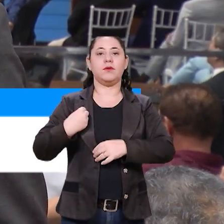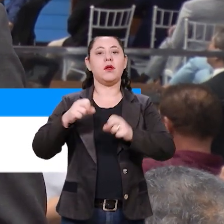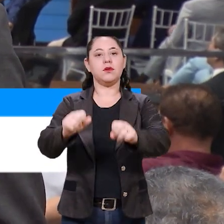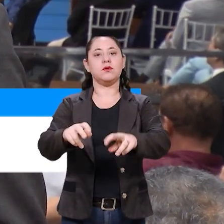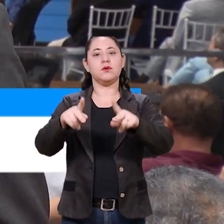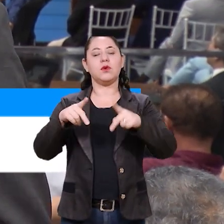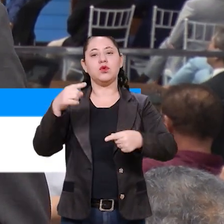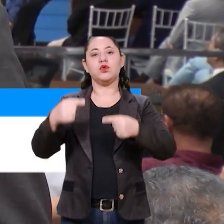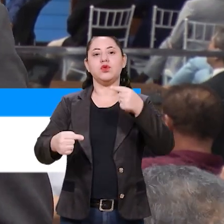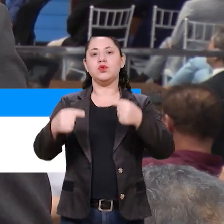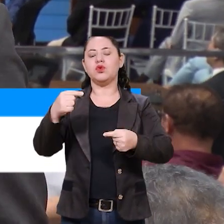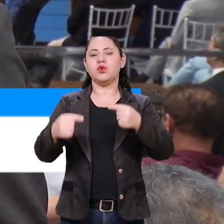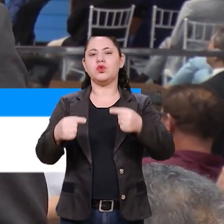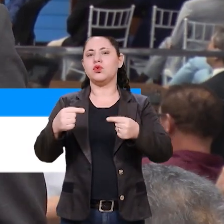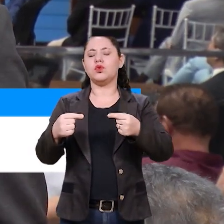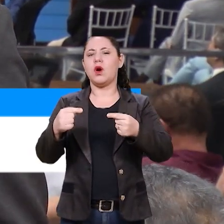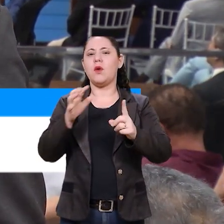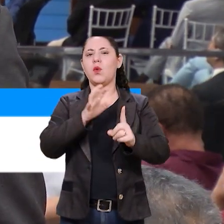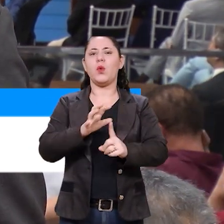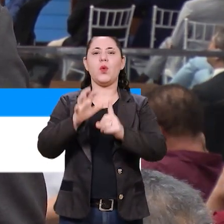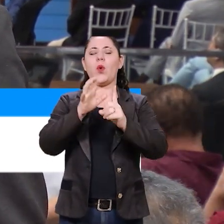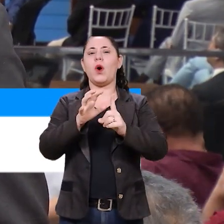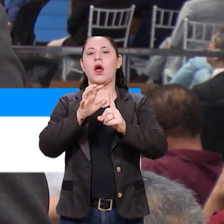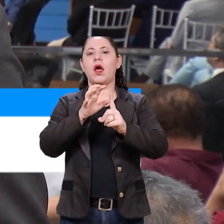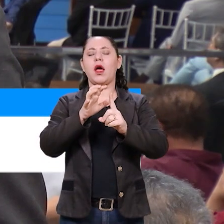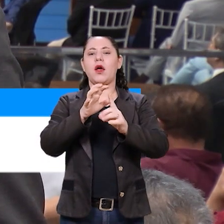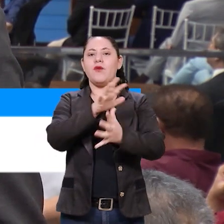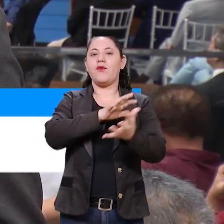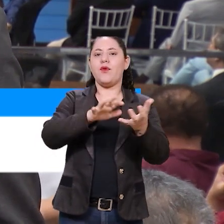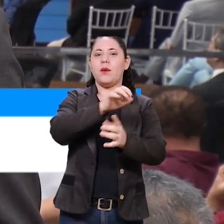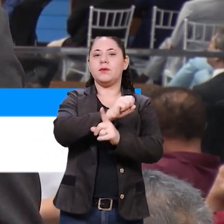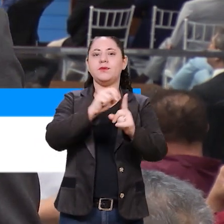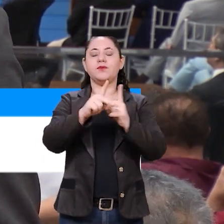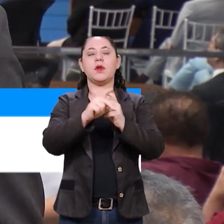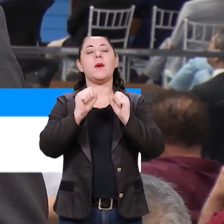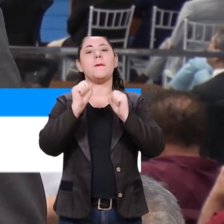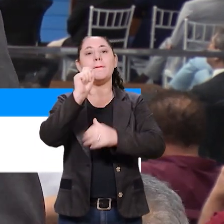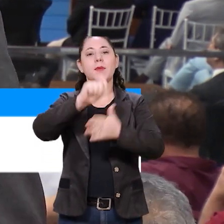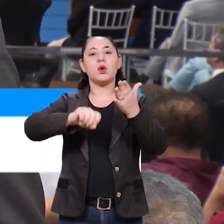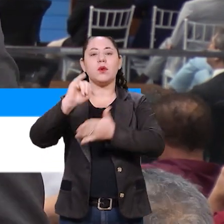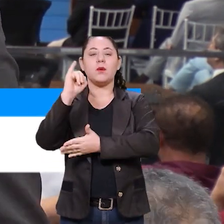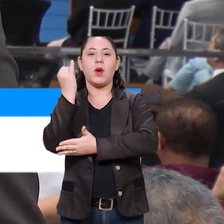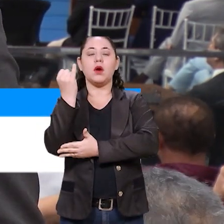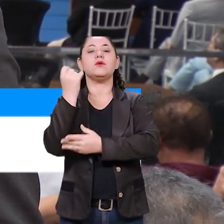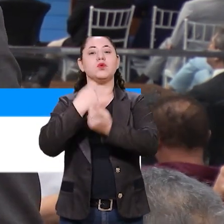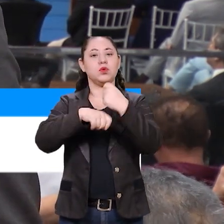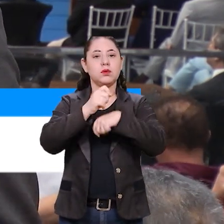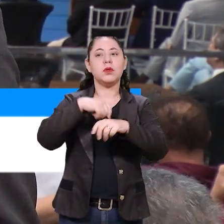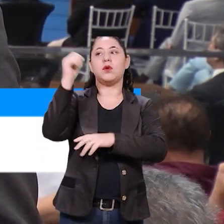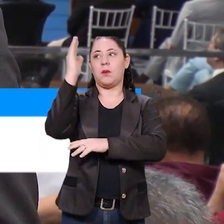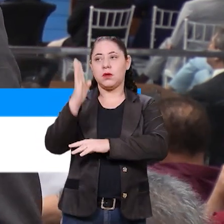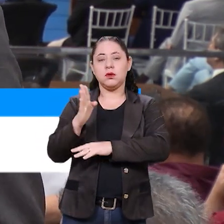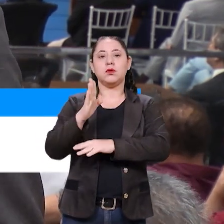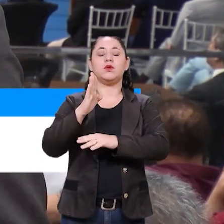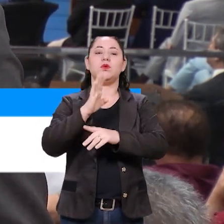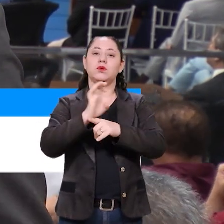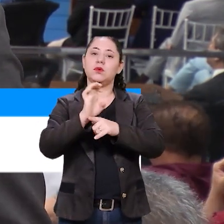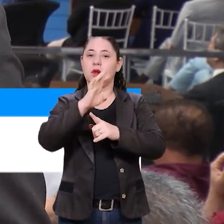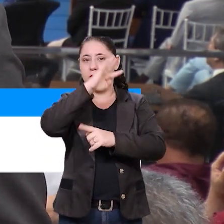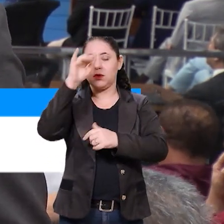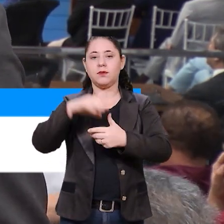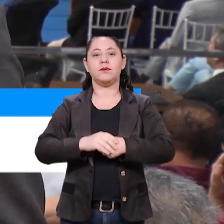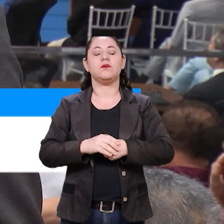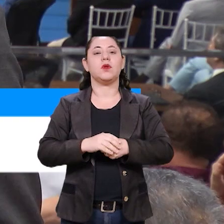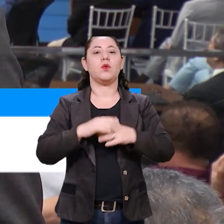de discutir os impactos que a reforma tributária pode trazer à economia brasileira e sul-mato-grossense. O evento foi proposto